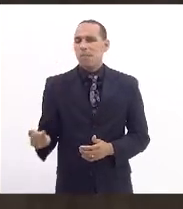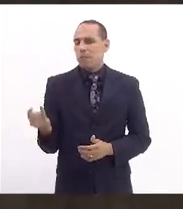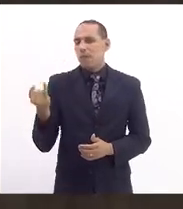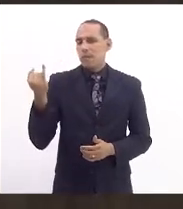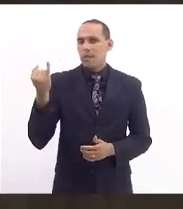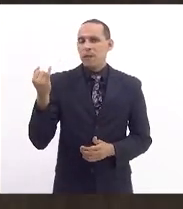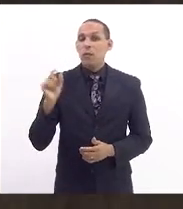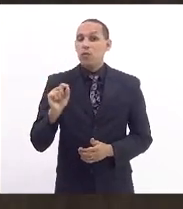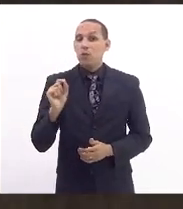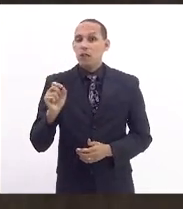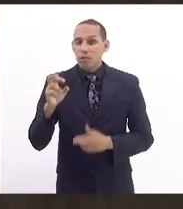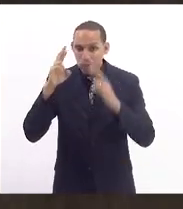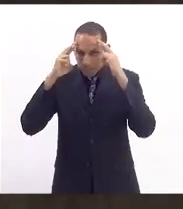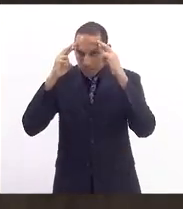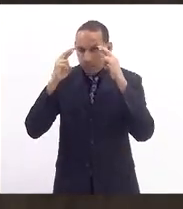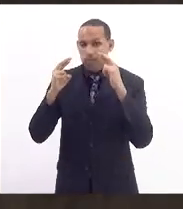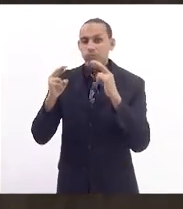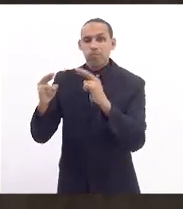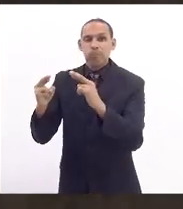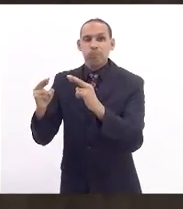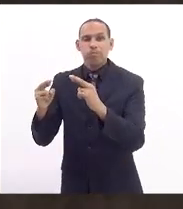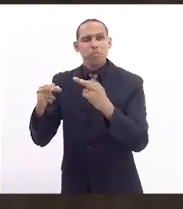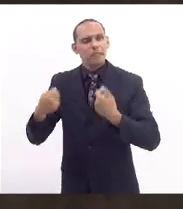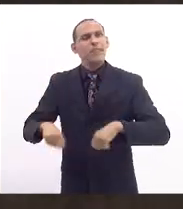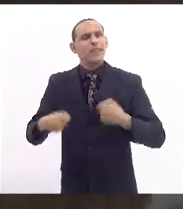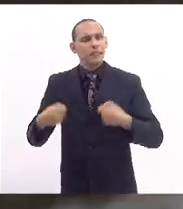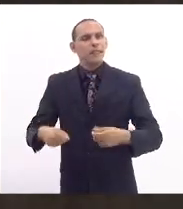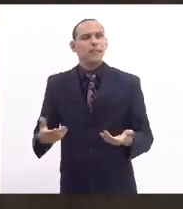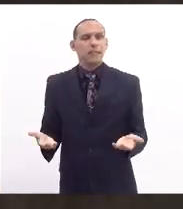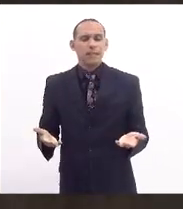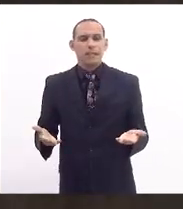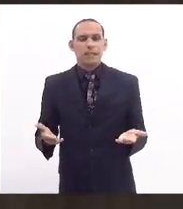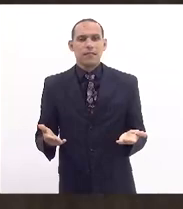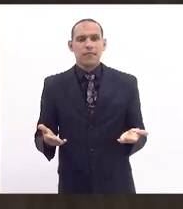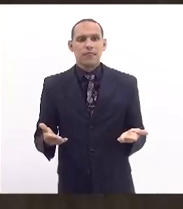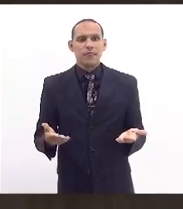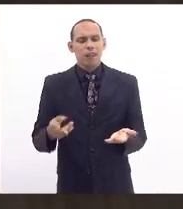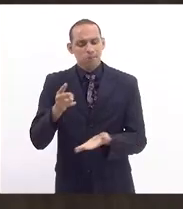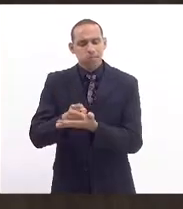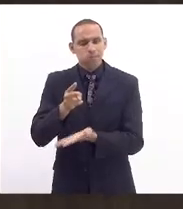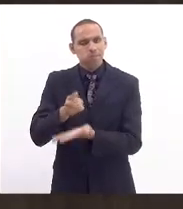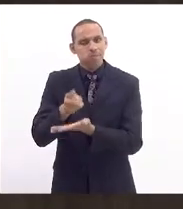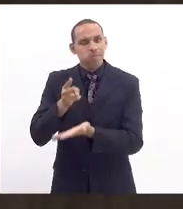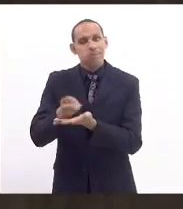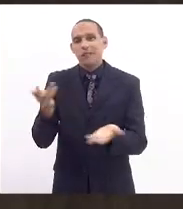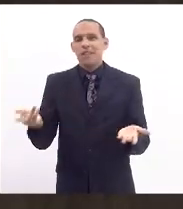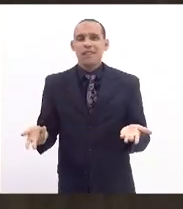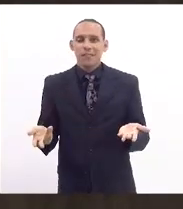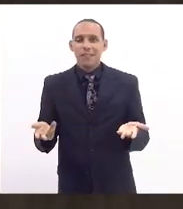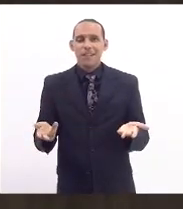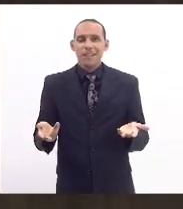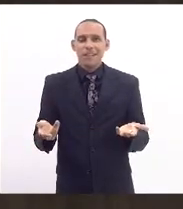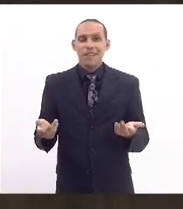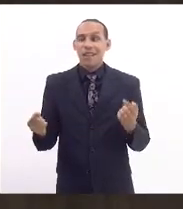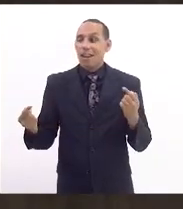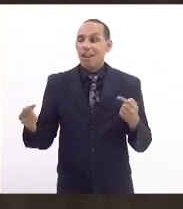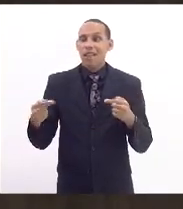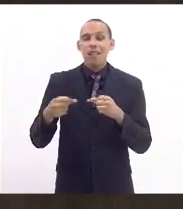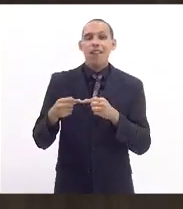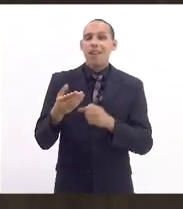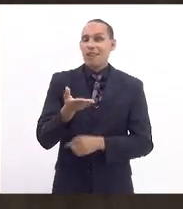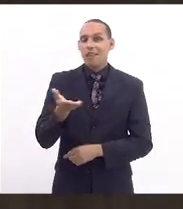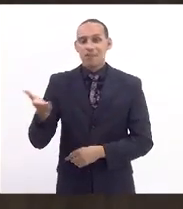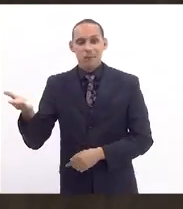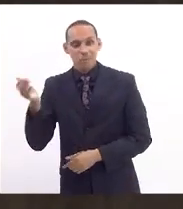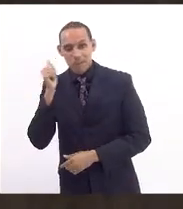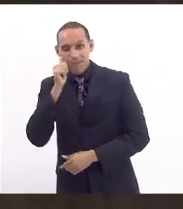é o respeito que devo a ser ter de forma Permanente em relação à